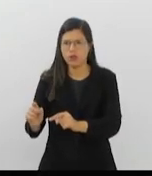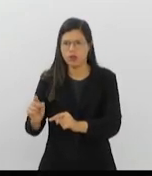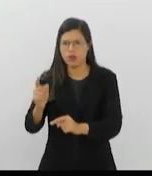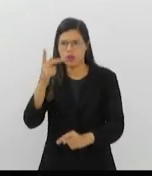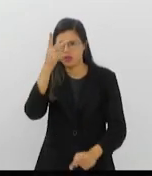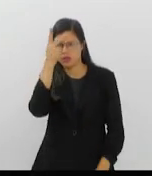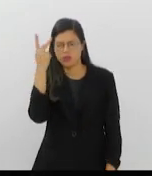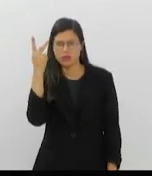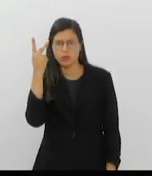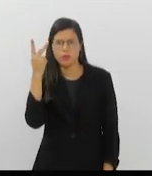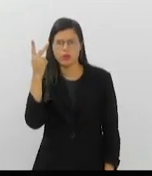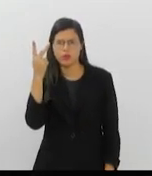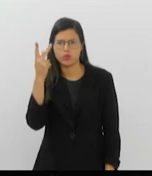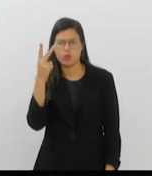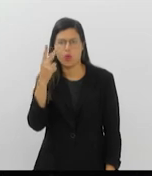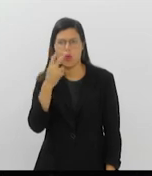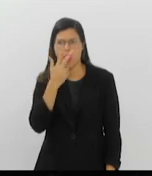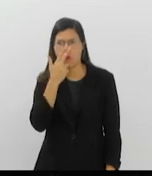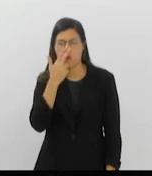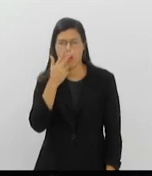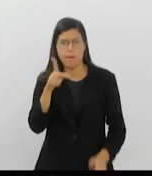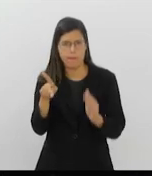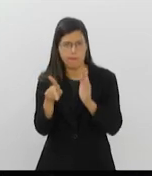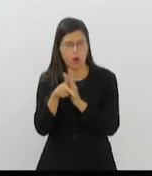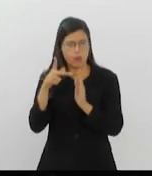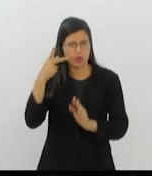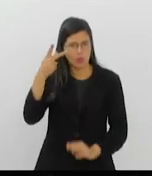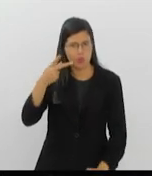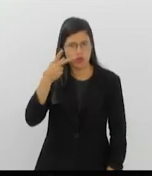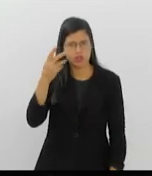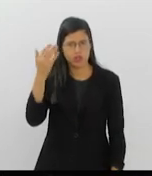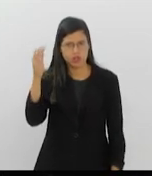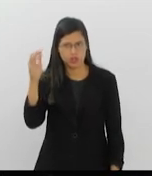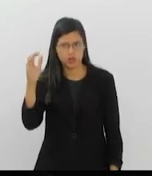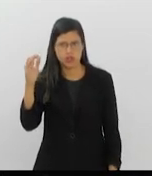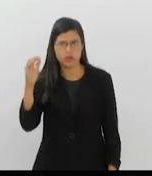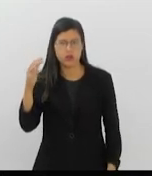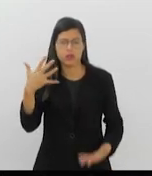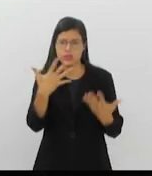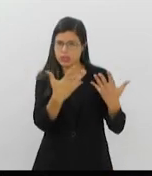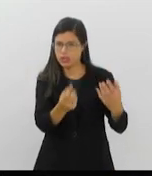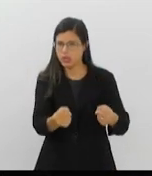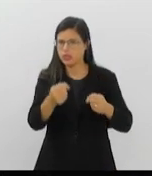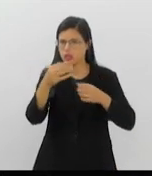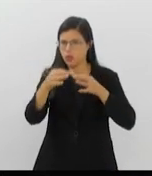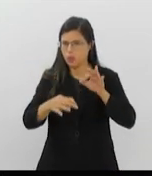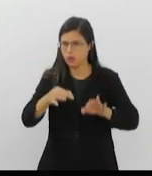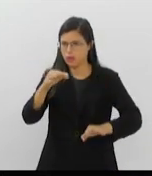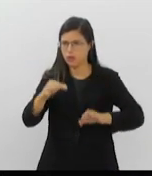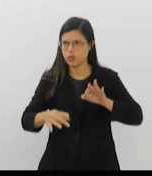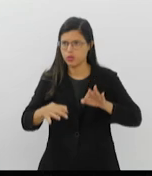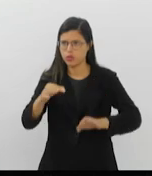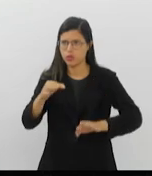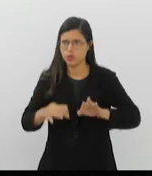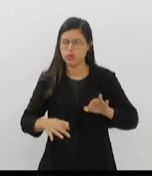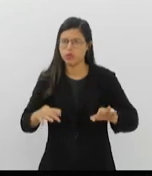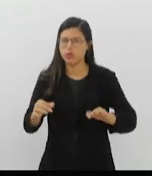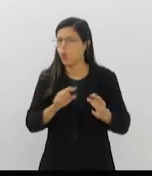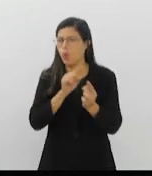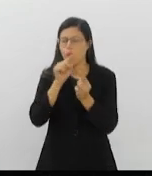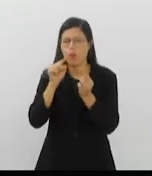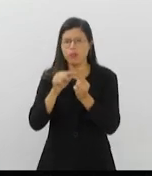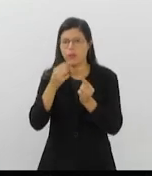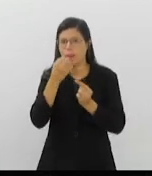Barões da política de Niterói seja acatado pela justiça do serviço